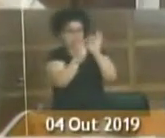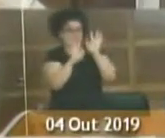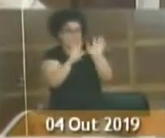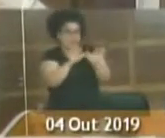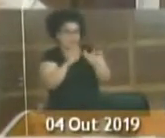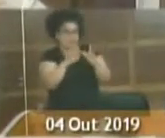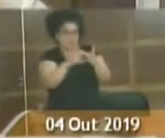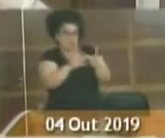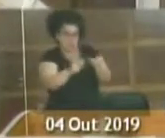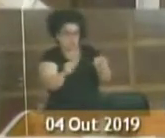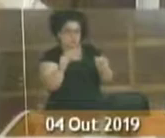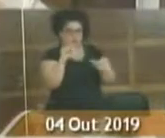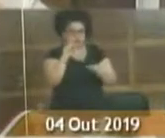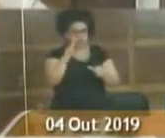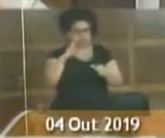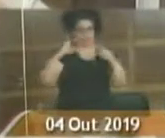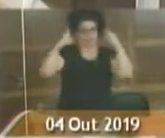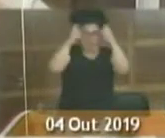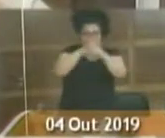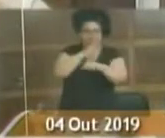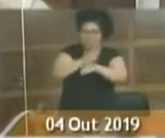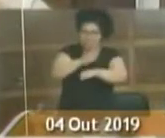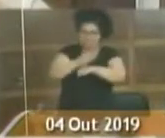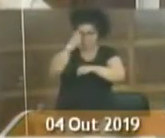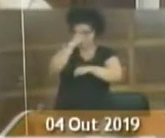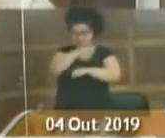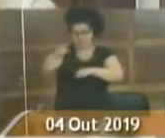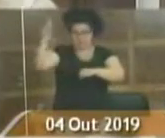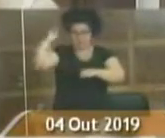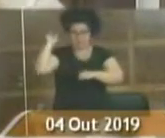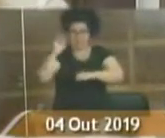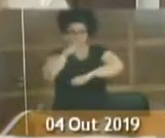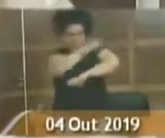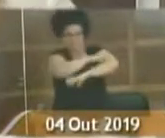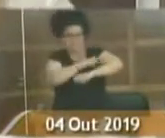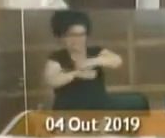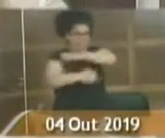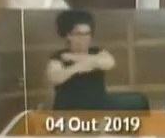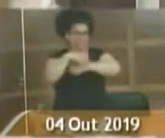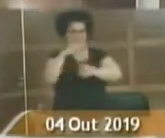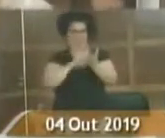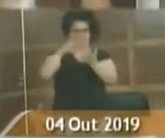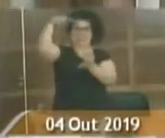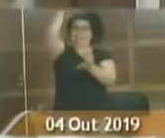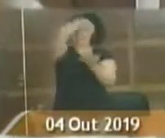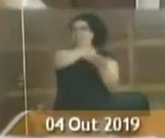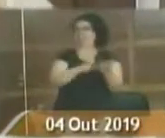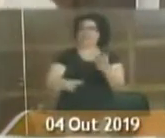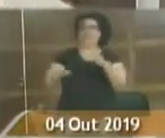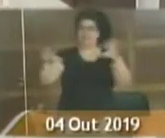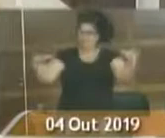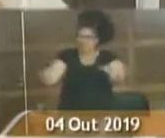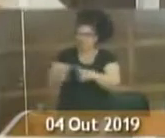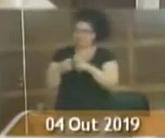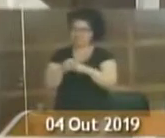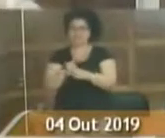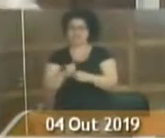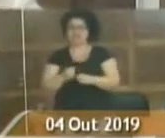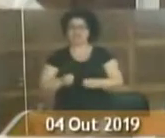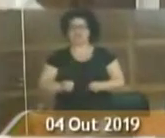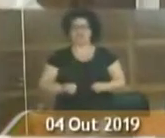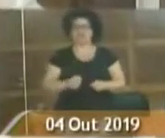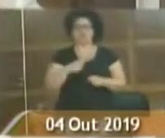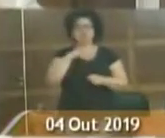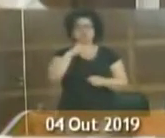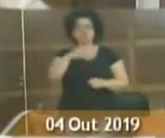está ficando ótimo, mas está na marra. Semana passada ele deu um ataque ninja nela, em mim, pulou. Não, mas a gente vai pegar ele. É, então, a gente